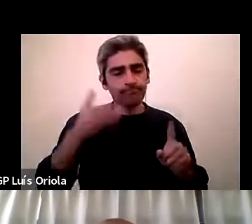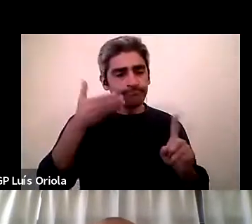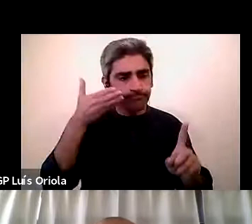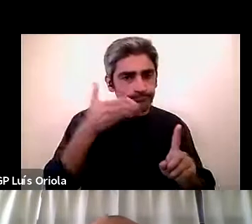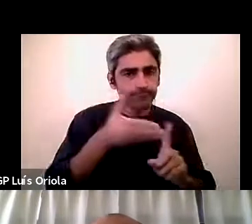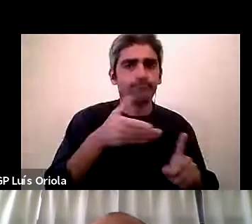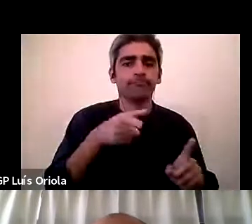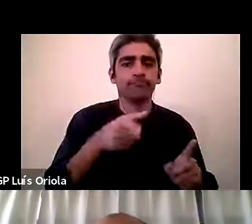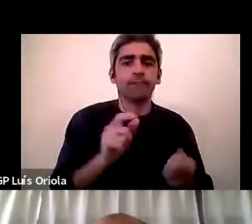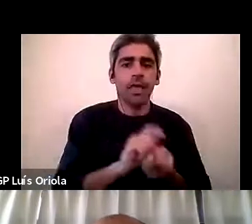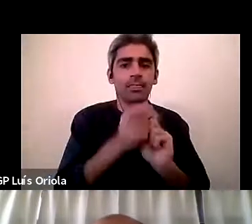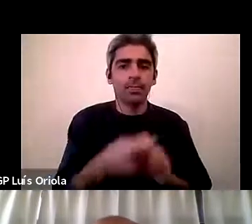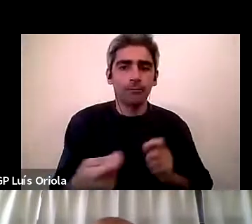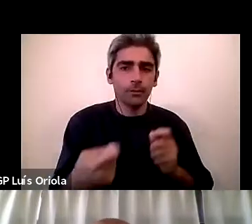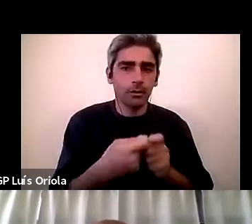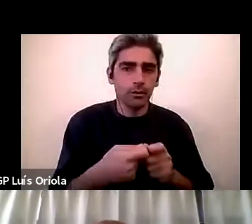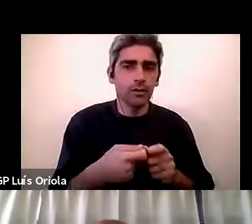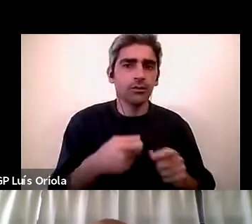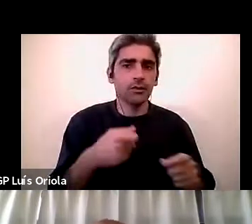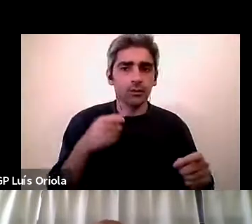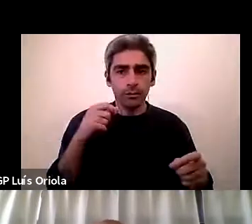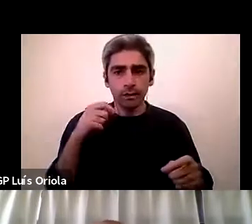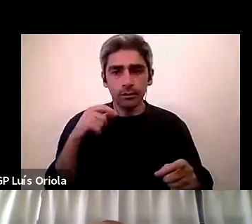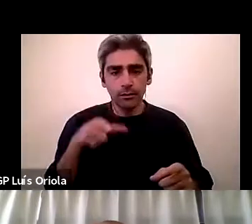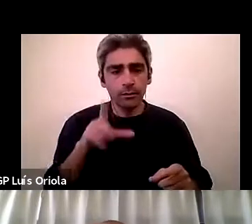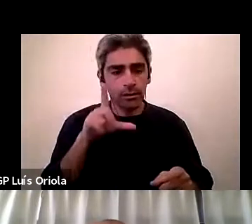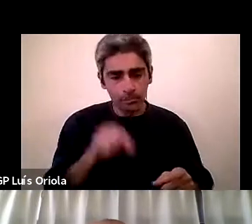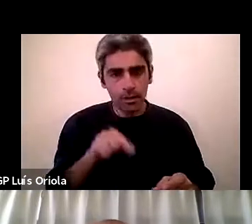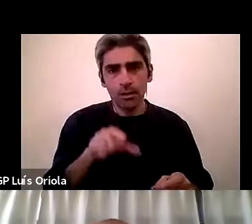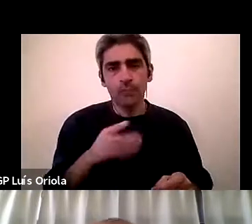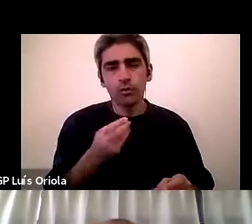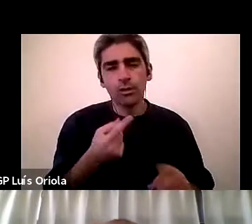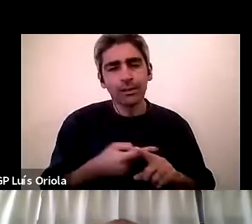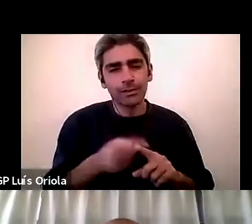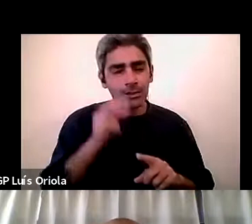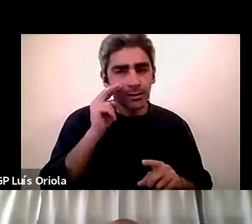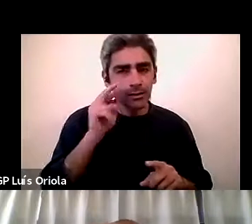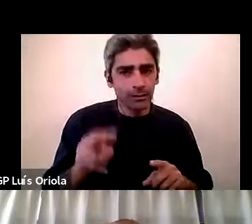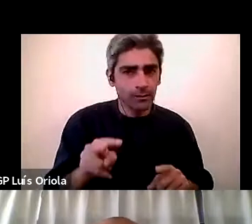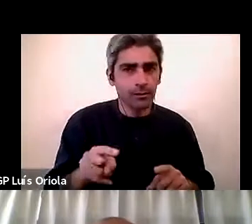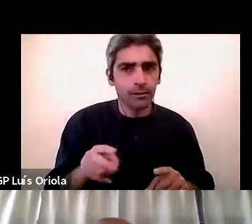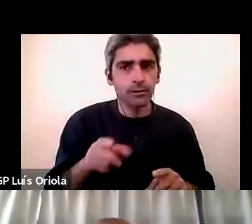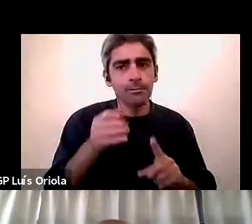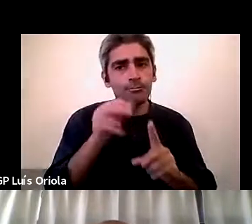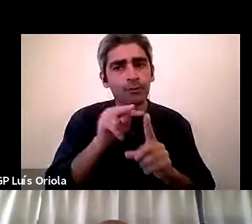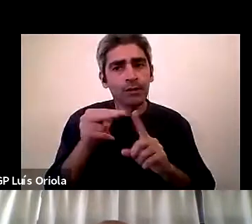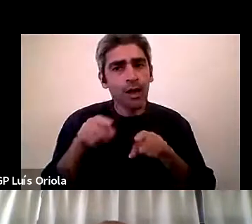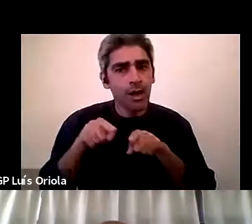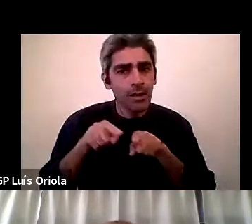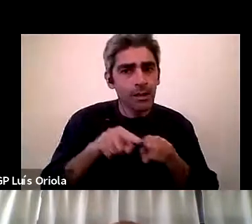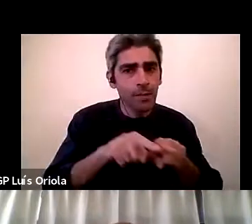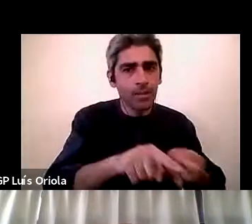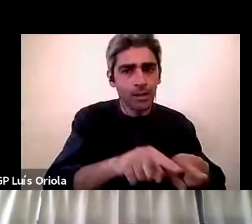uma liderança adaptada ao contexto. Aqui também é muito interessante vermos as perspectivas de alinhamento